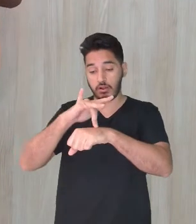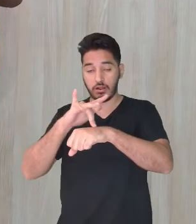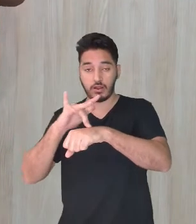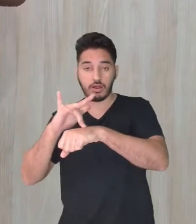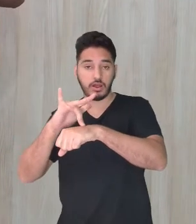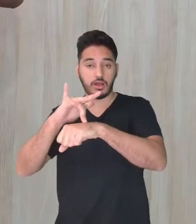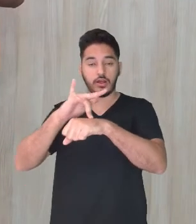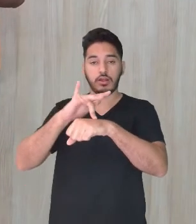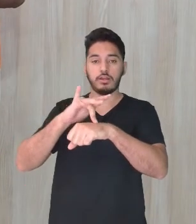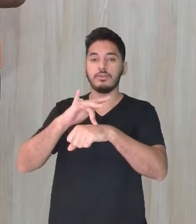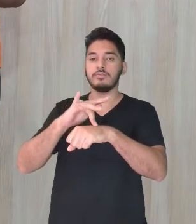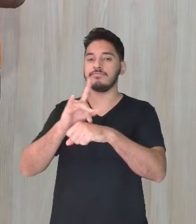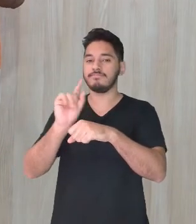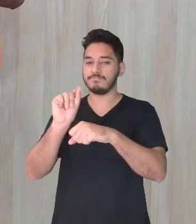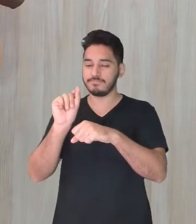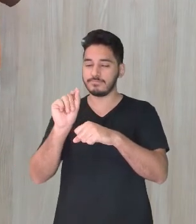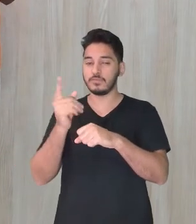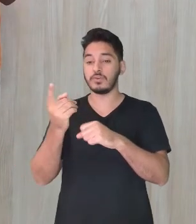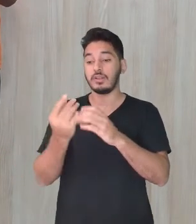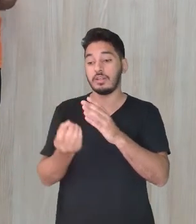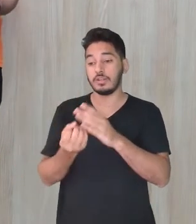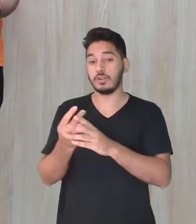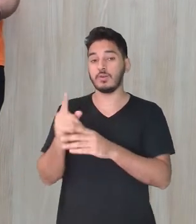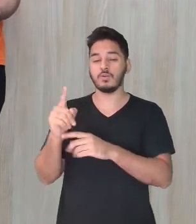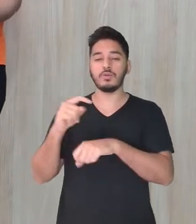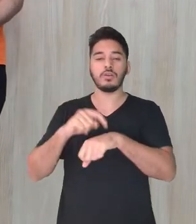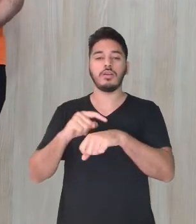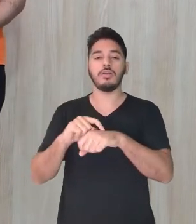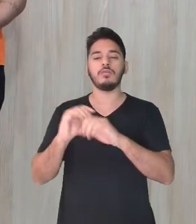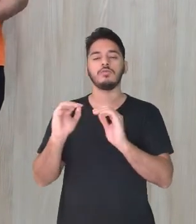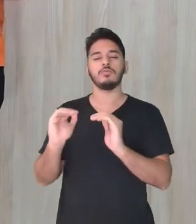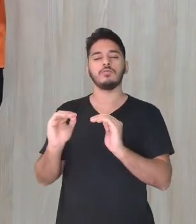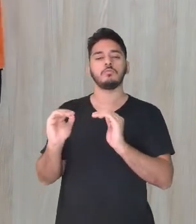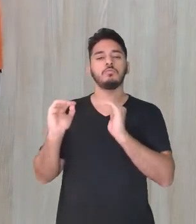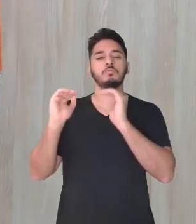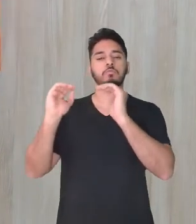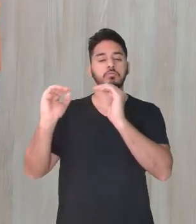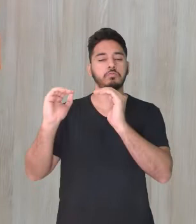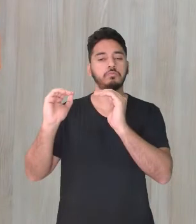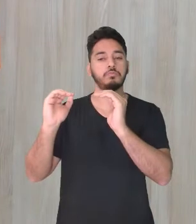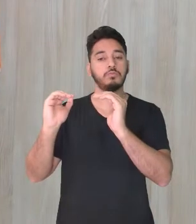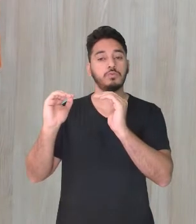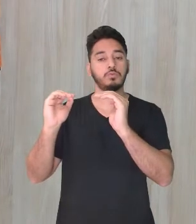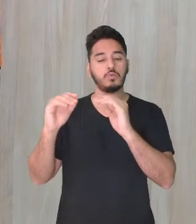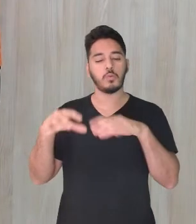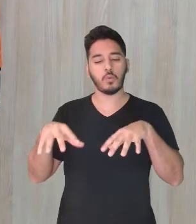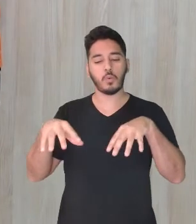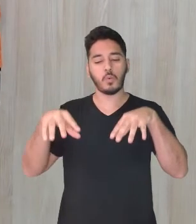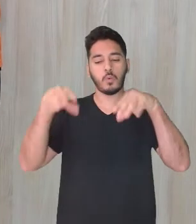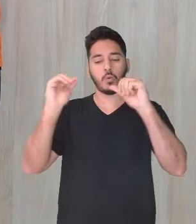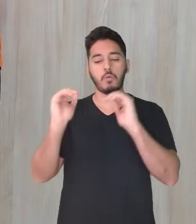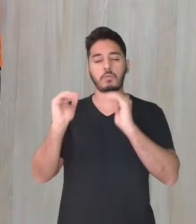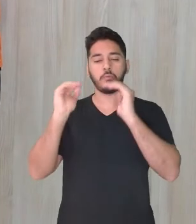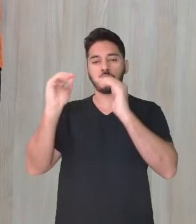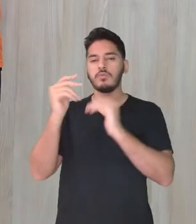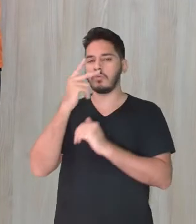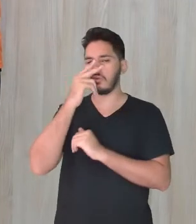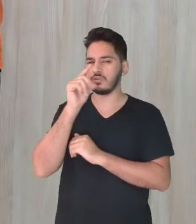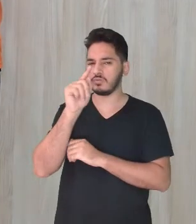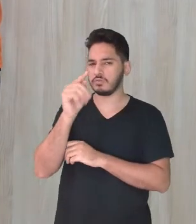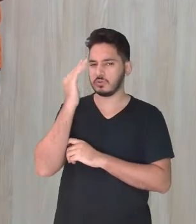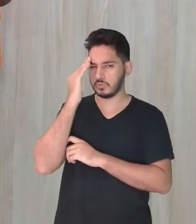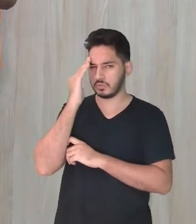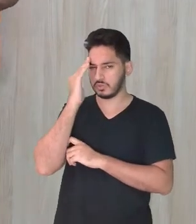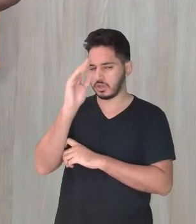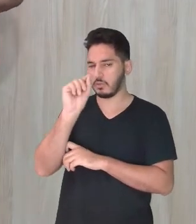época, né? O balé, ele surge nas grandes cortes, né? E tem uma coisa que vocês precisam saber, que eu acho que vocês não